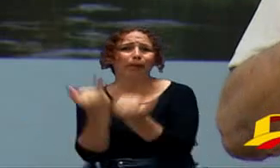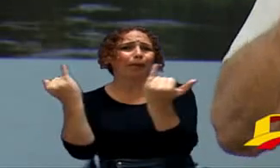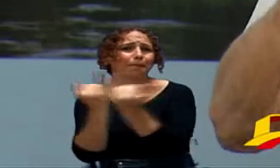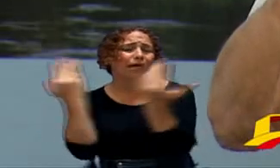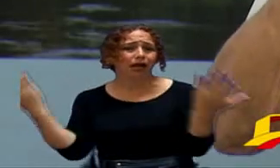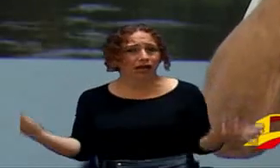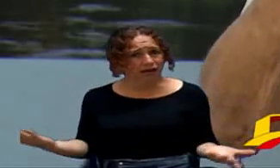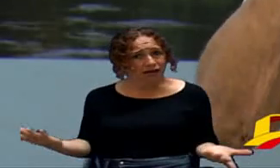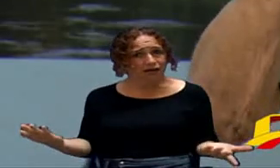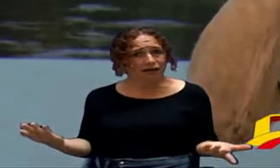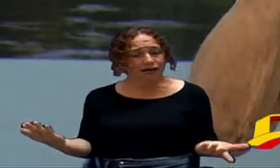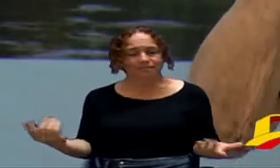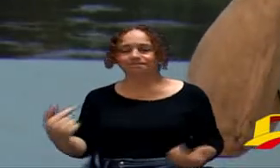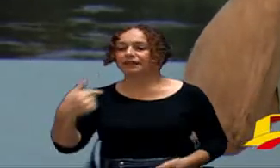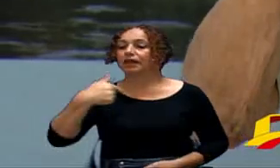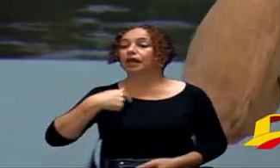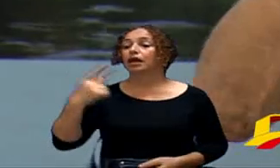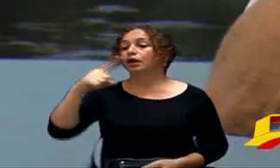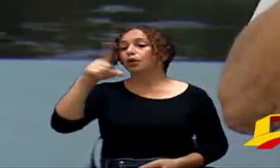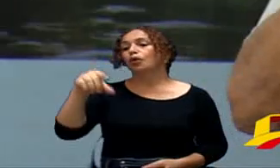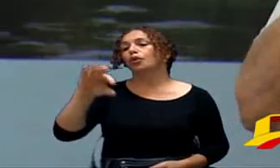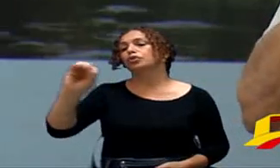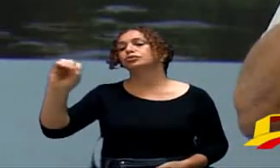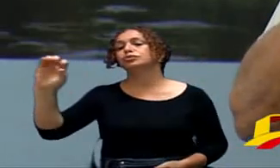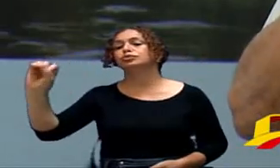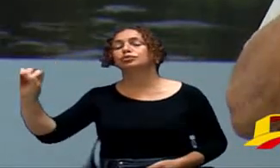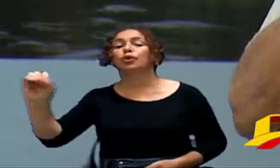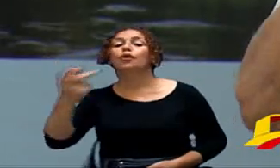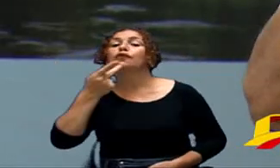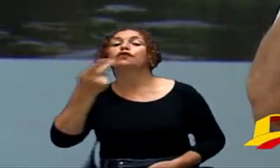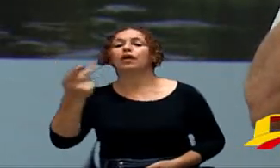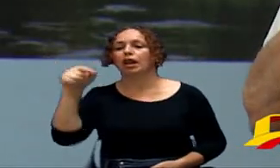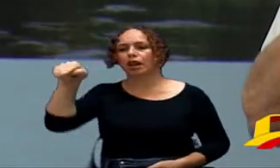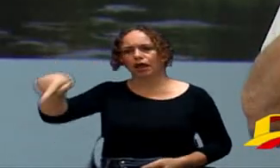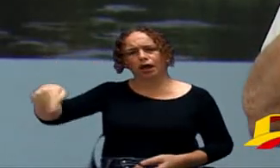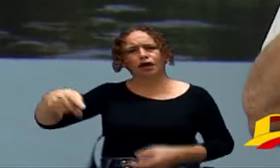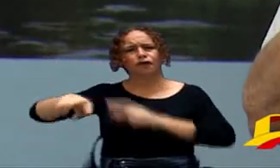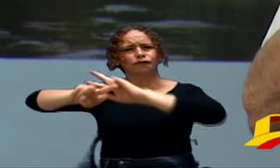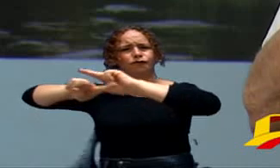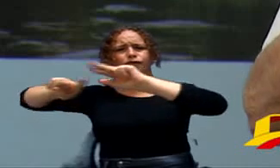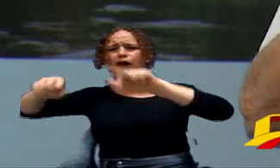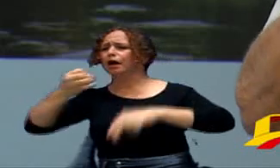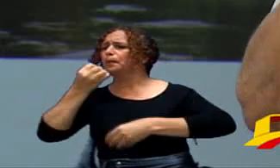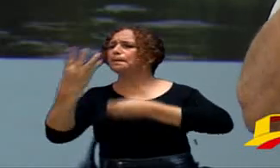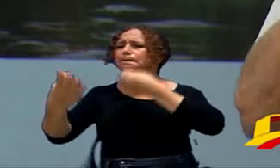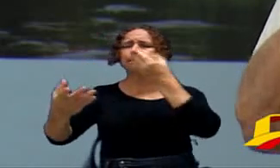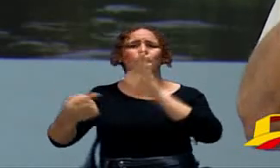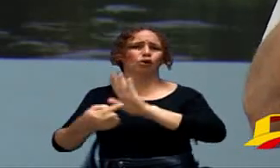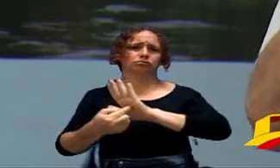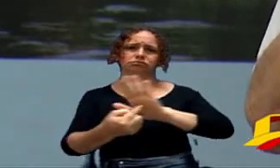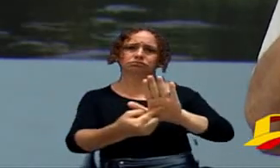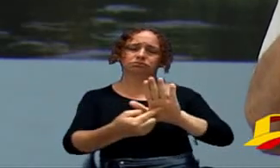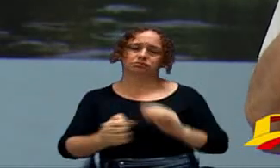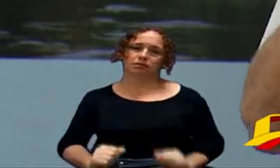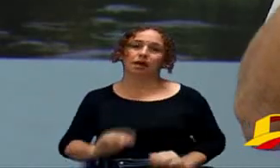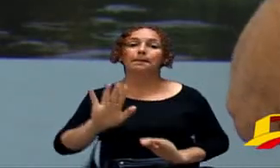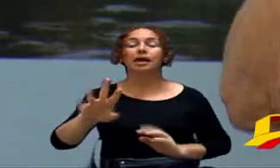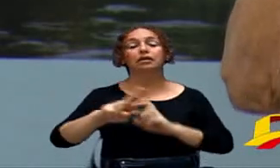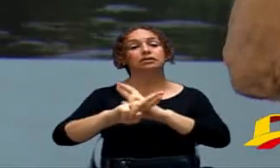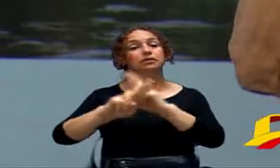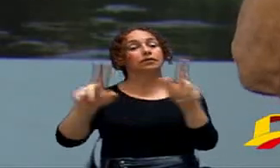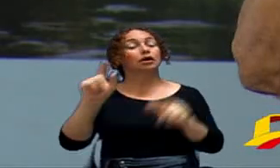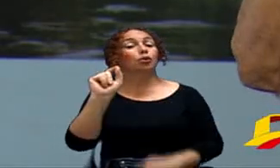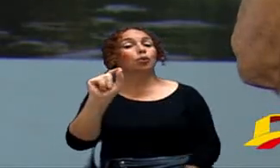encerrando. O zoológico oferece muito mais coisas do que a gente possa imaginar. Certo? Agora, só uma pequena diferença.